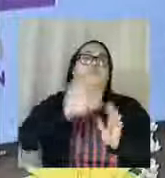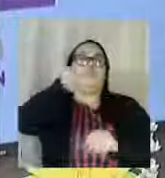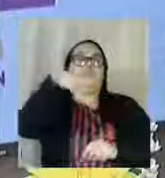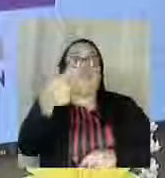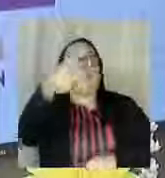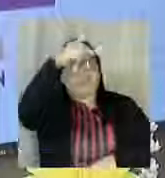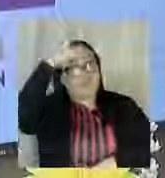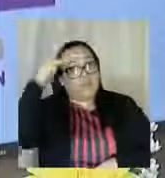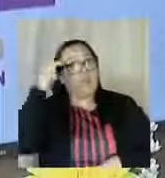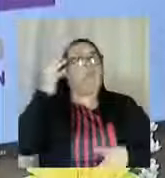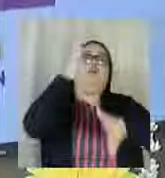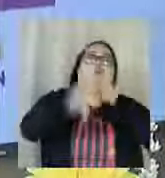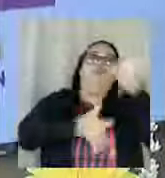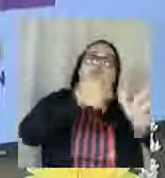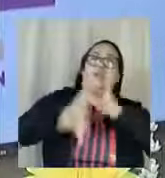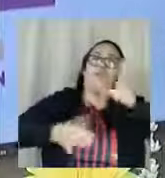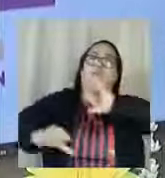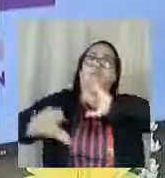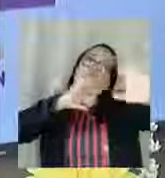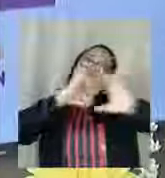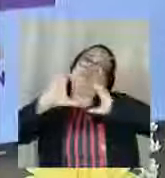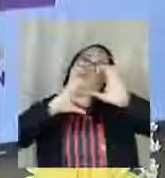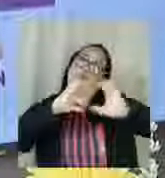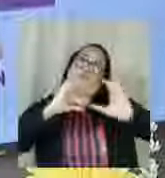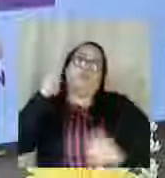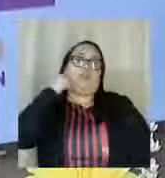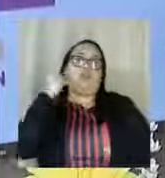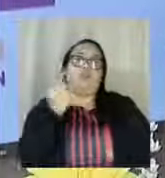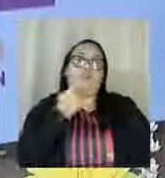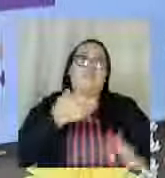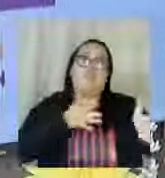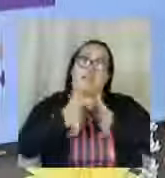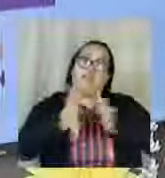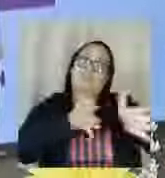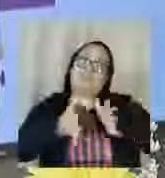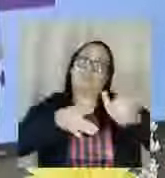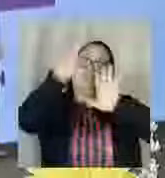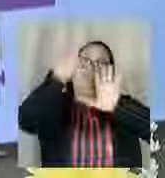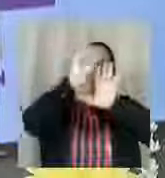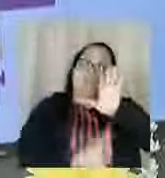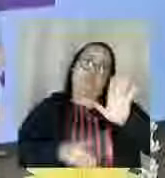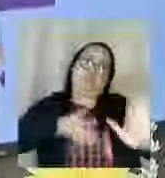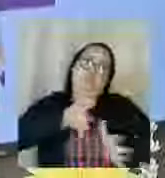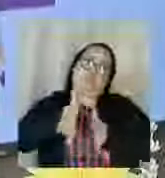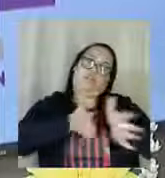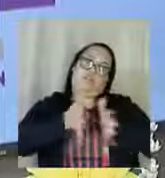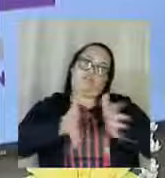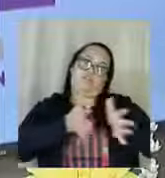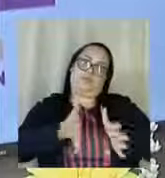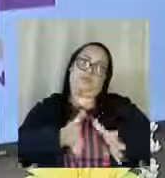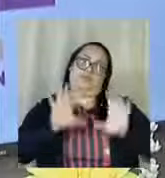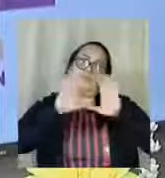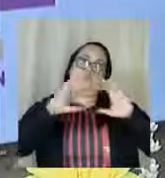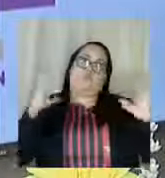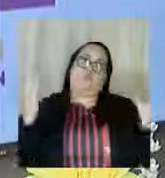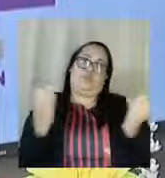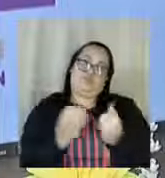saber Libras, para que haja comunicação. Isso chama acessibilidade, direito à acessibilidade, né, dessa